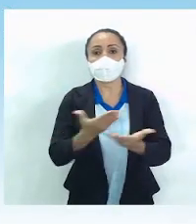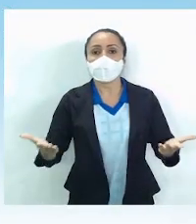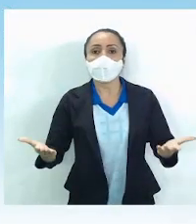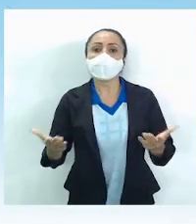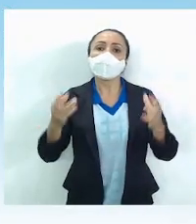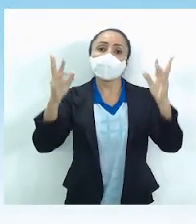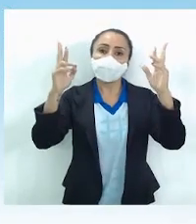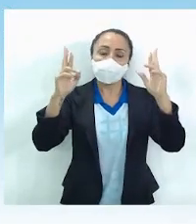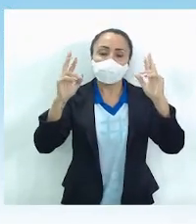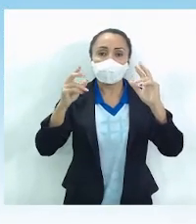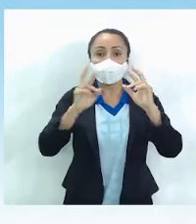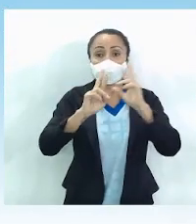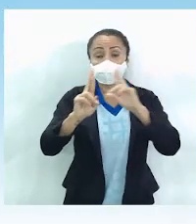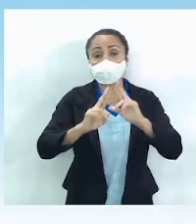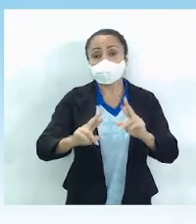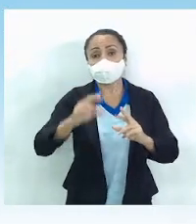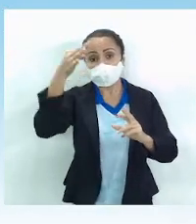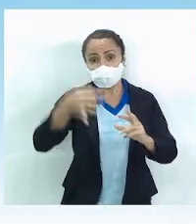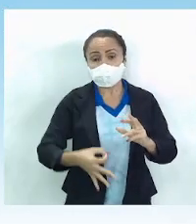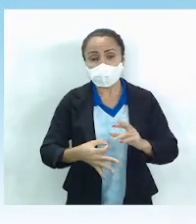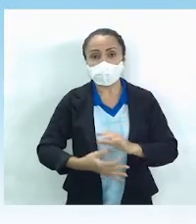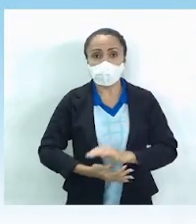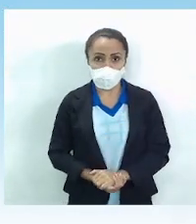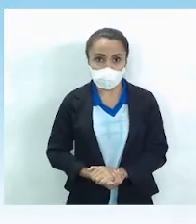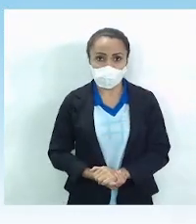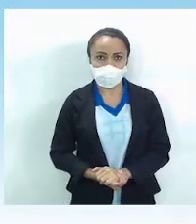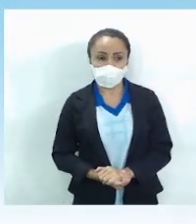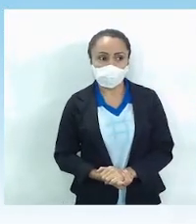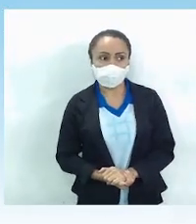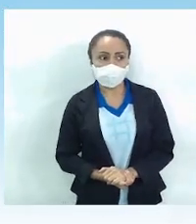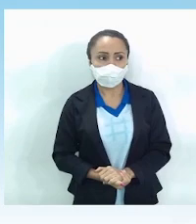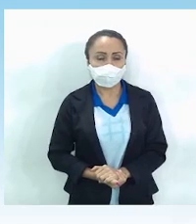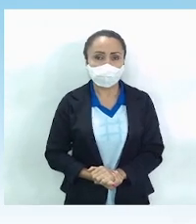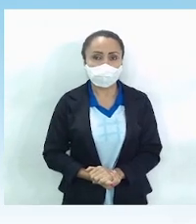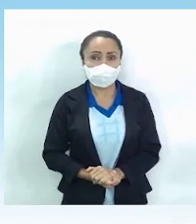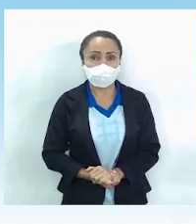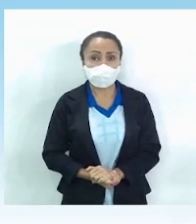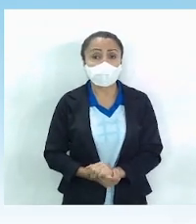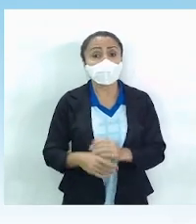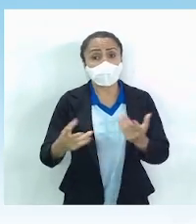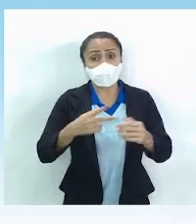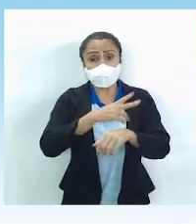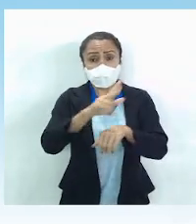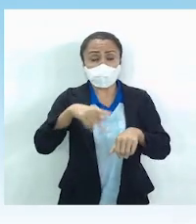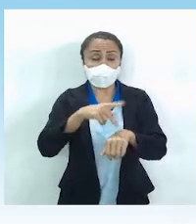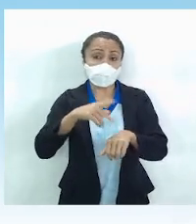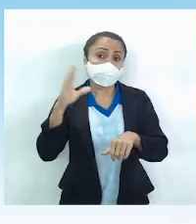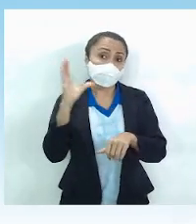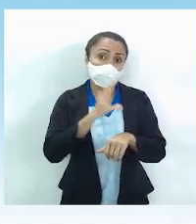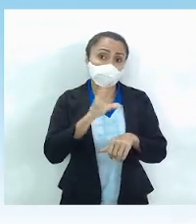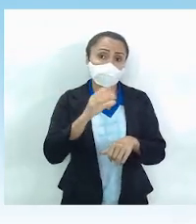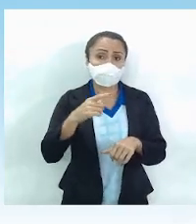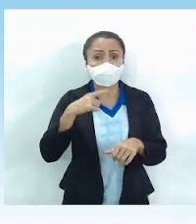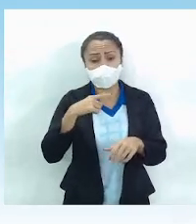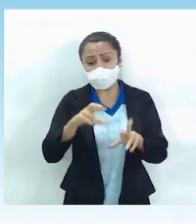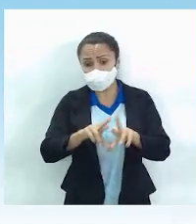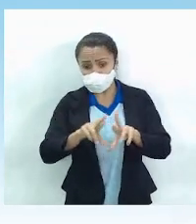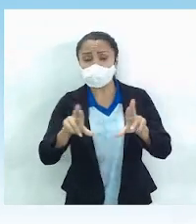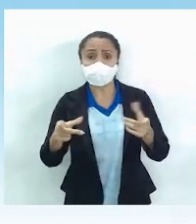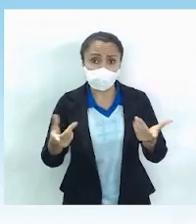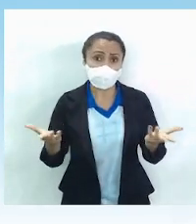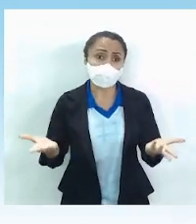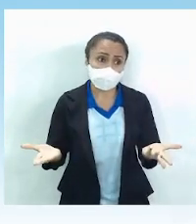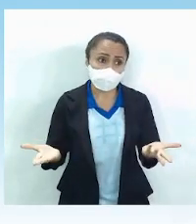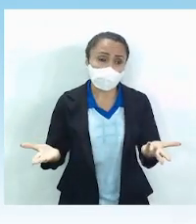seria a resposta para explicar os BRICS? Olha, os BRICS são países emergentes que têm uma diferença,